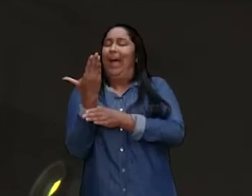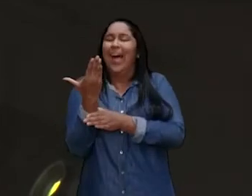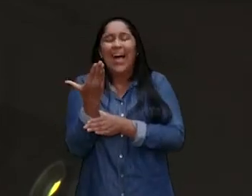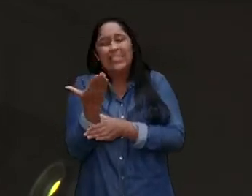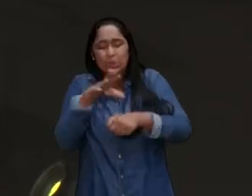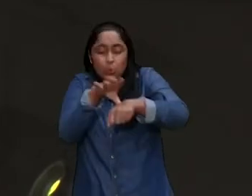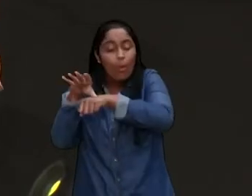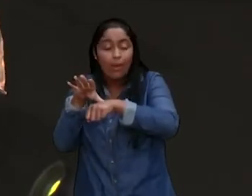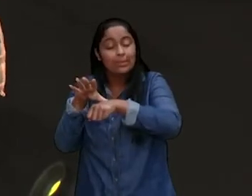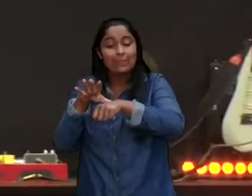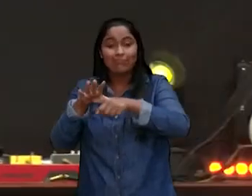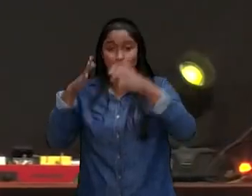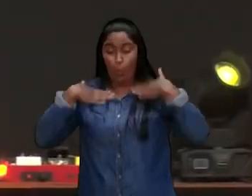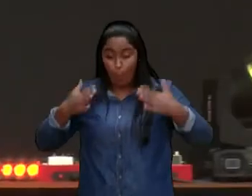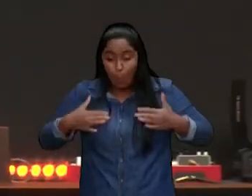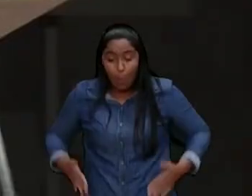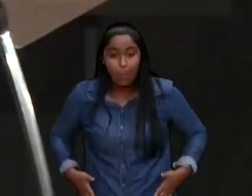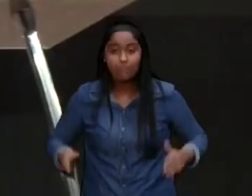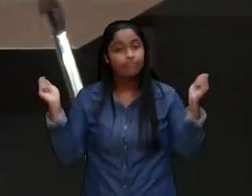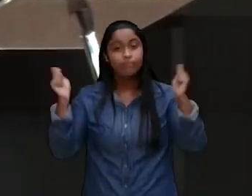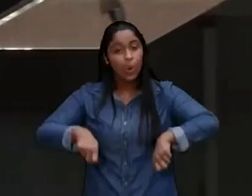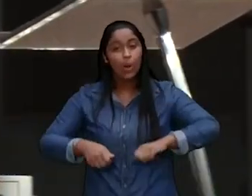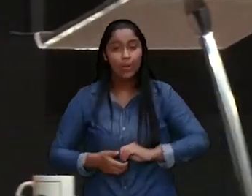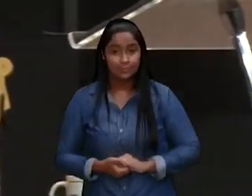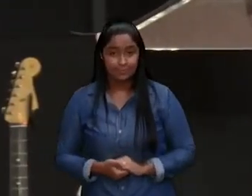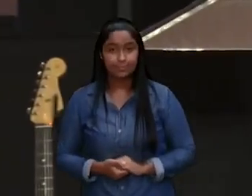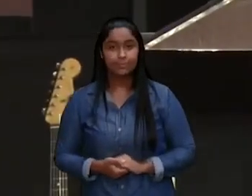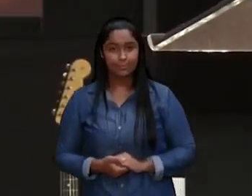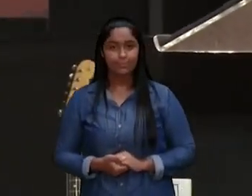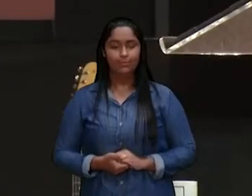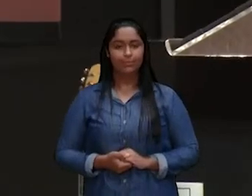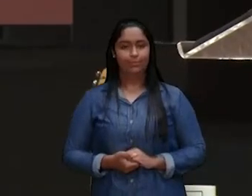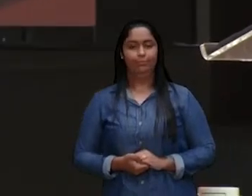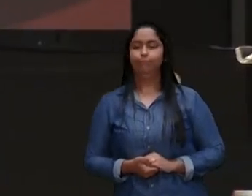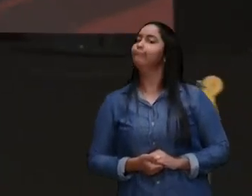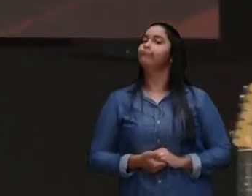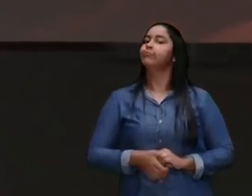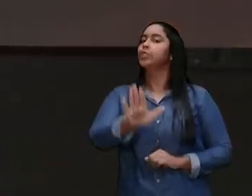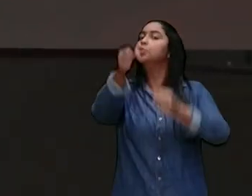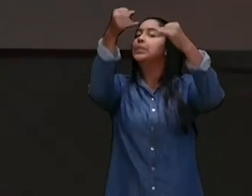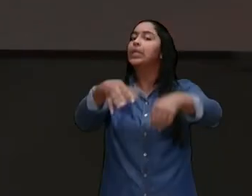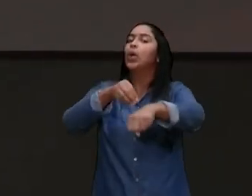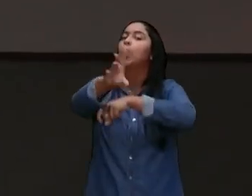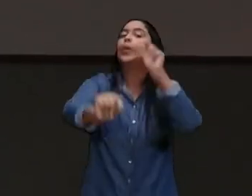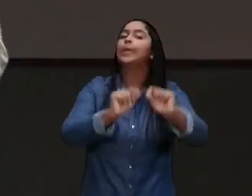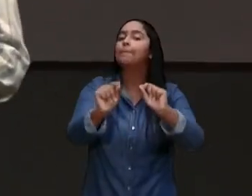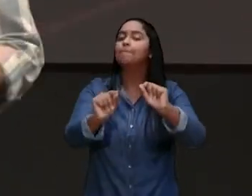Há muitos problemas da nossa vida que são de origem Demoníaca por exemplo uma pessoa diz assim